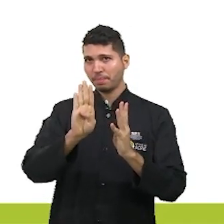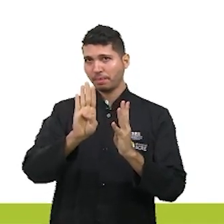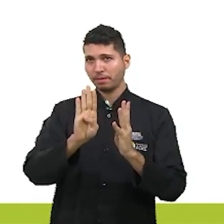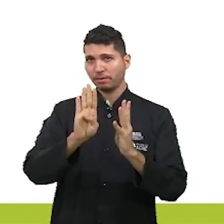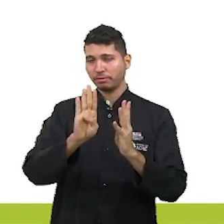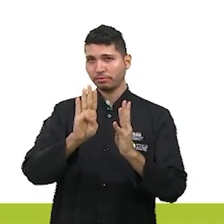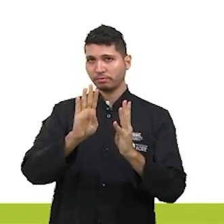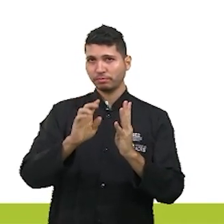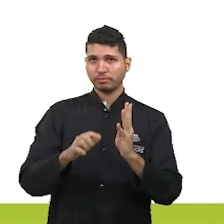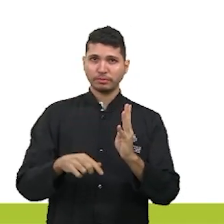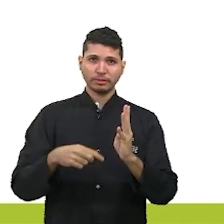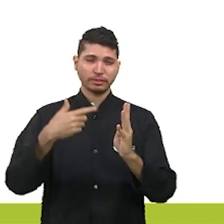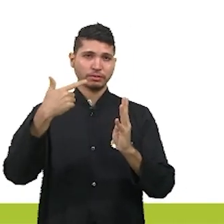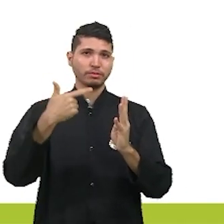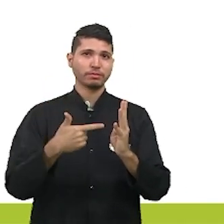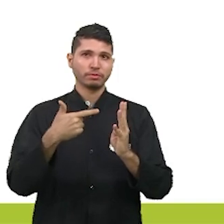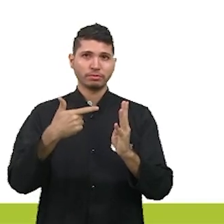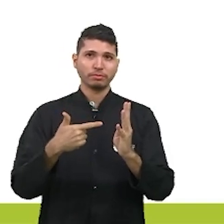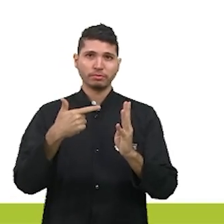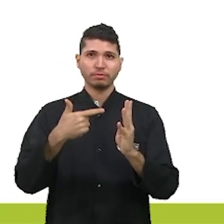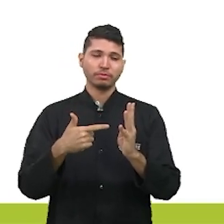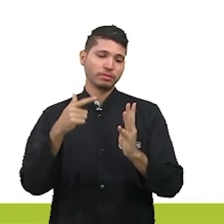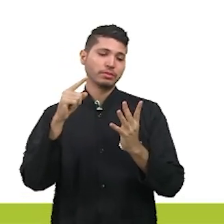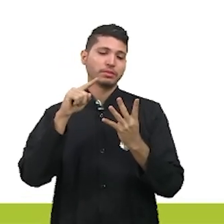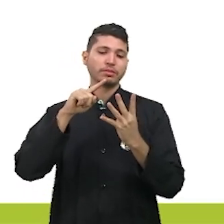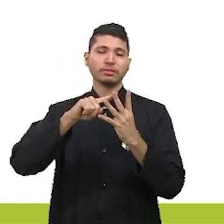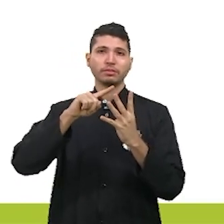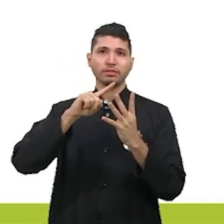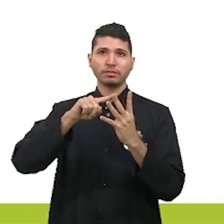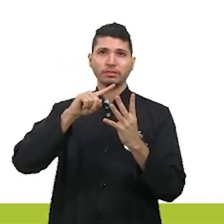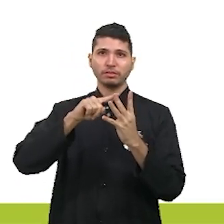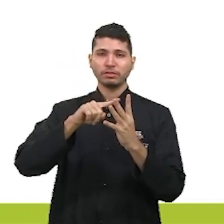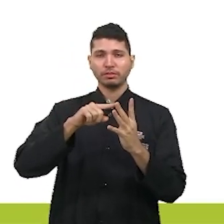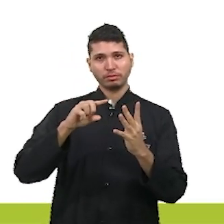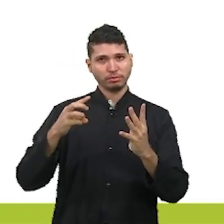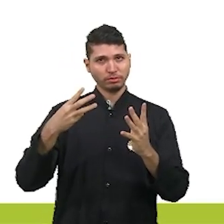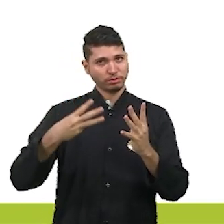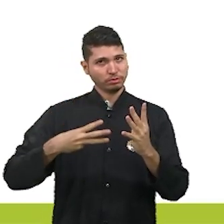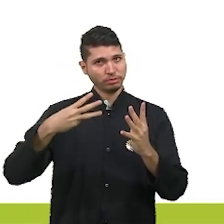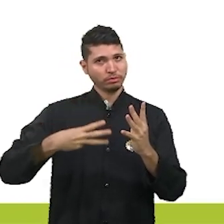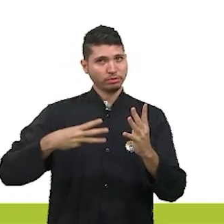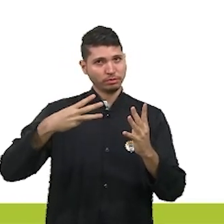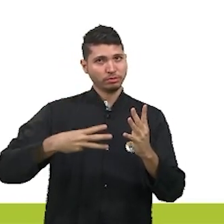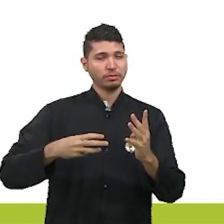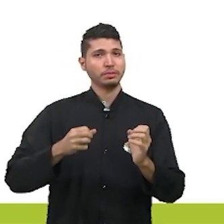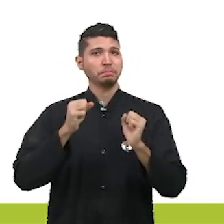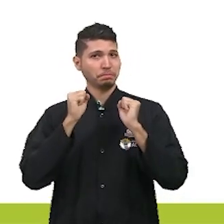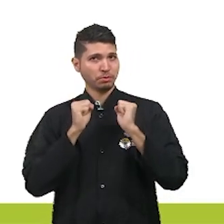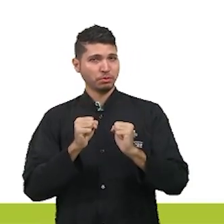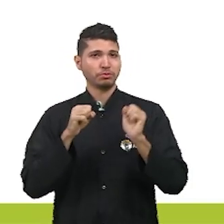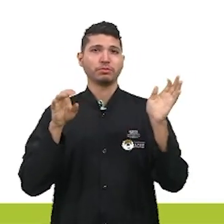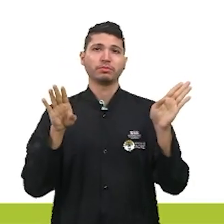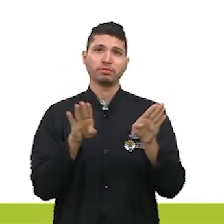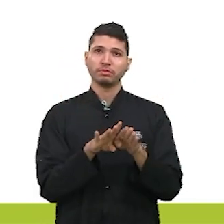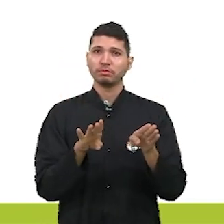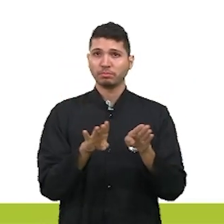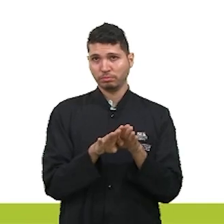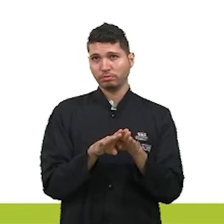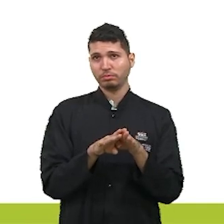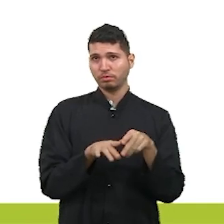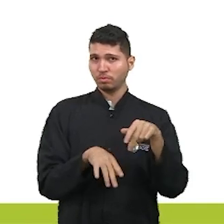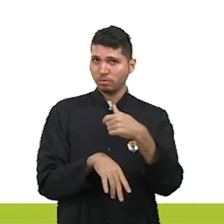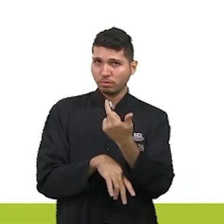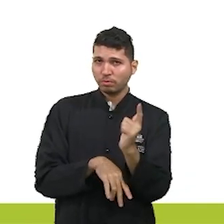que eu poderia permanecer com a pessoa A na primeira posição e colocar a C na segunda e a B na terceira